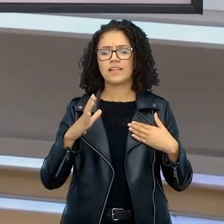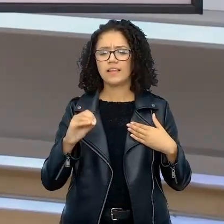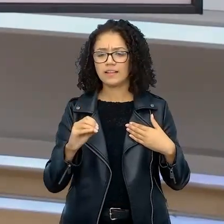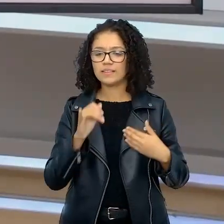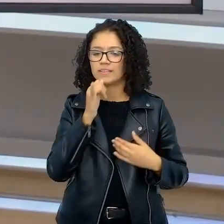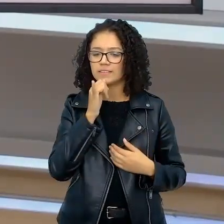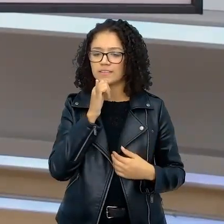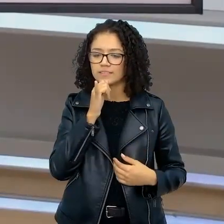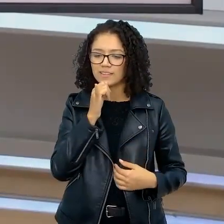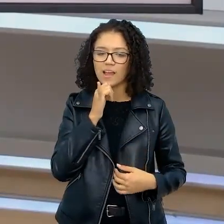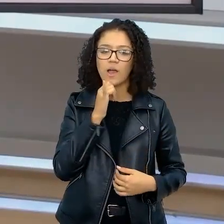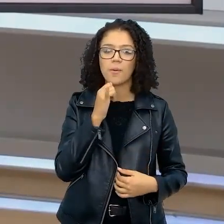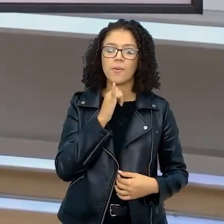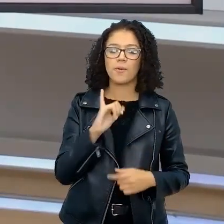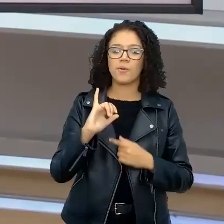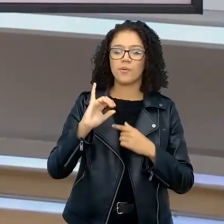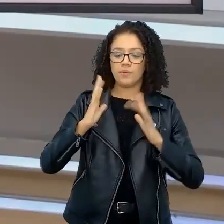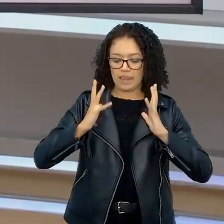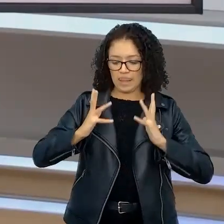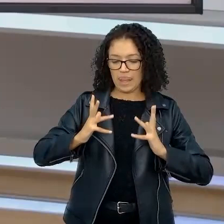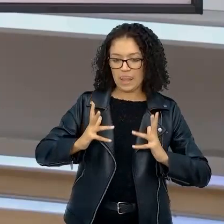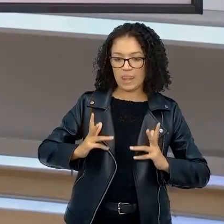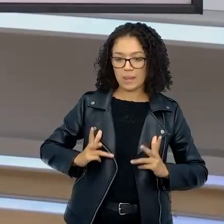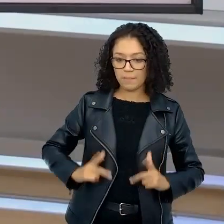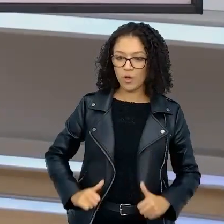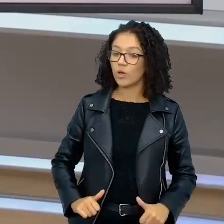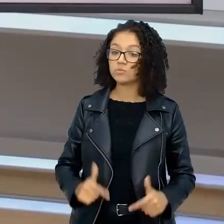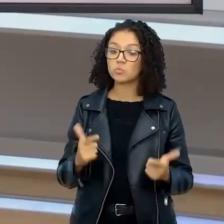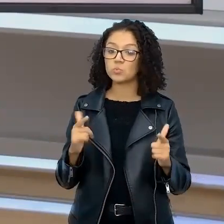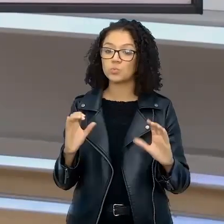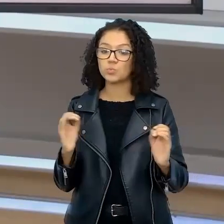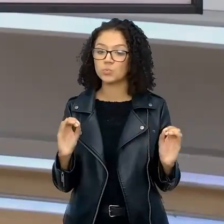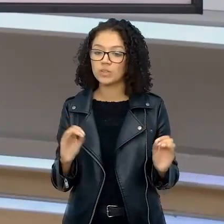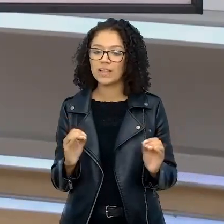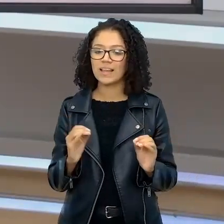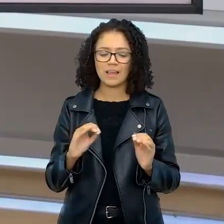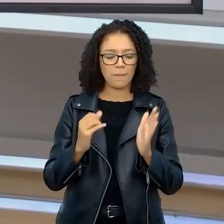higiene pessoal, alguns hematomas pelo corpo,